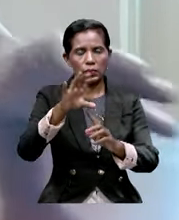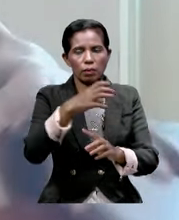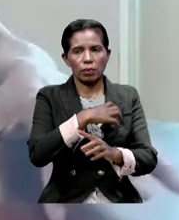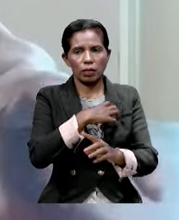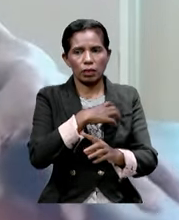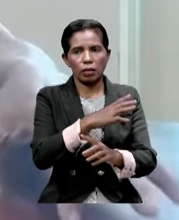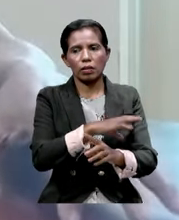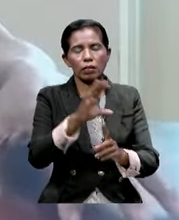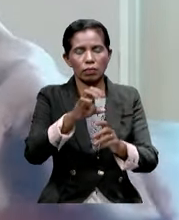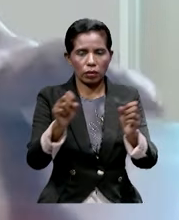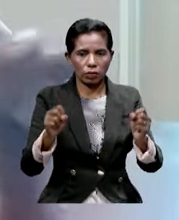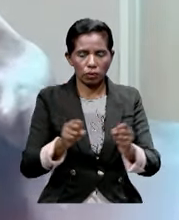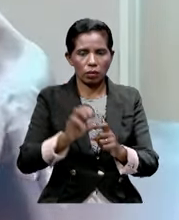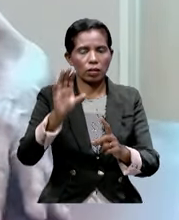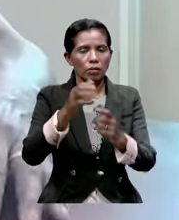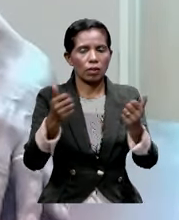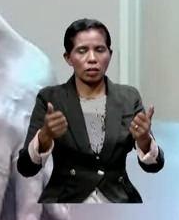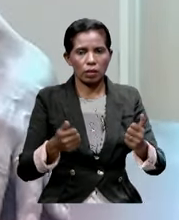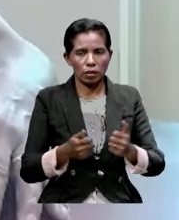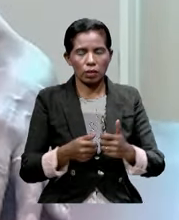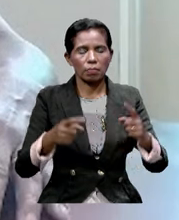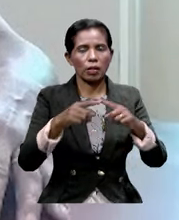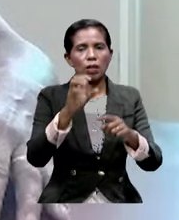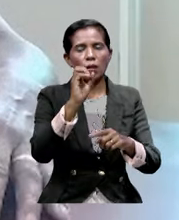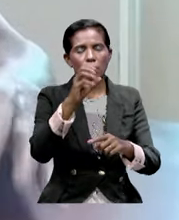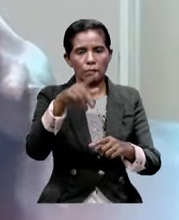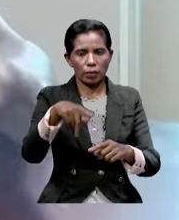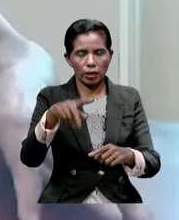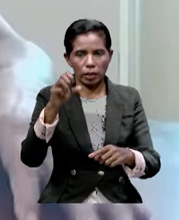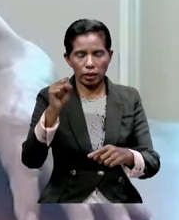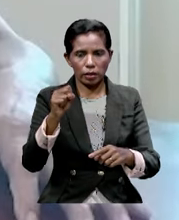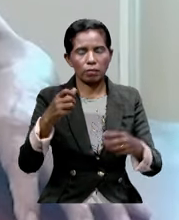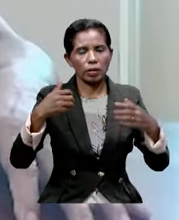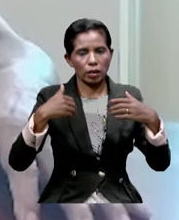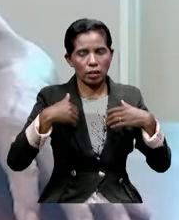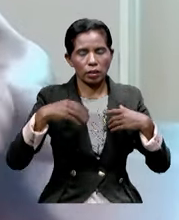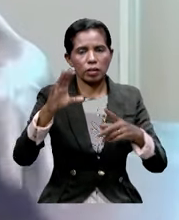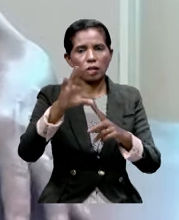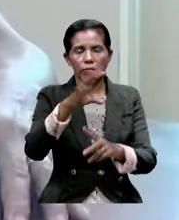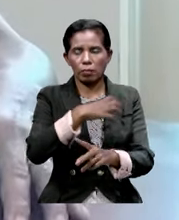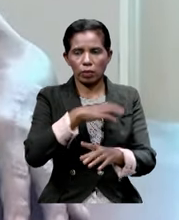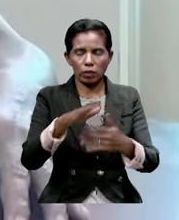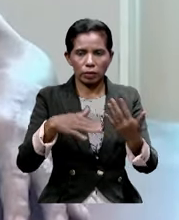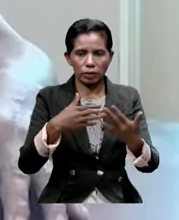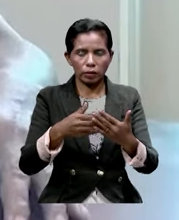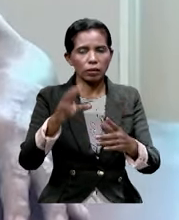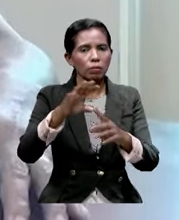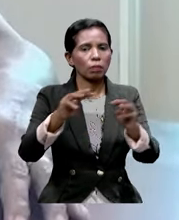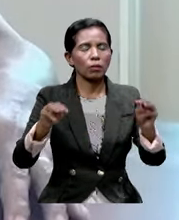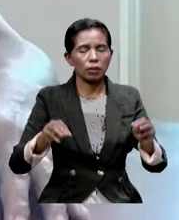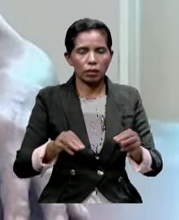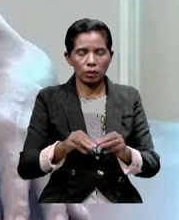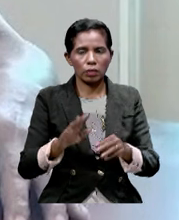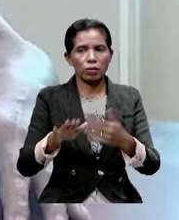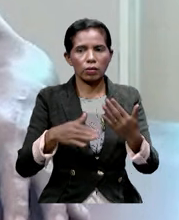tanto sif suku ka sif aldea, ba OPS ne be iha, komando esquadra sira, komando municipio sira,